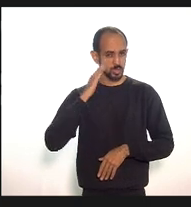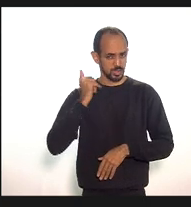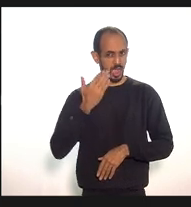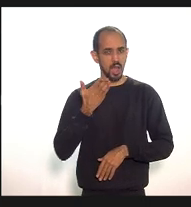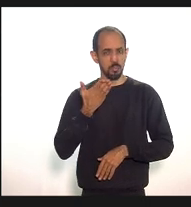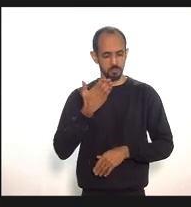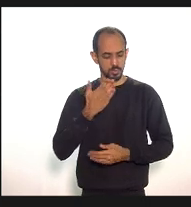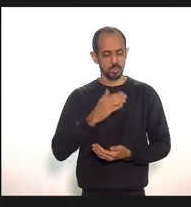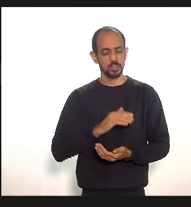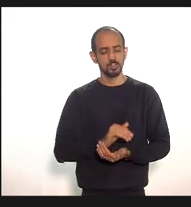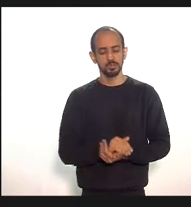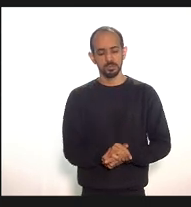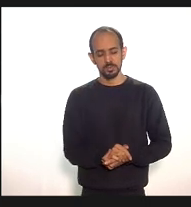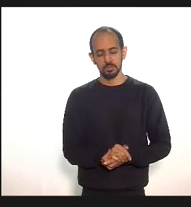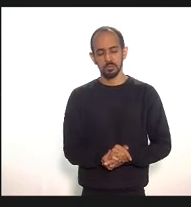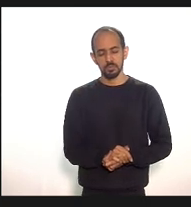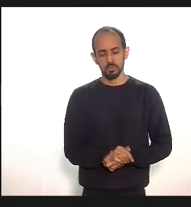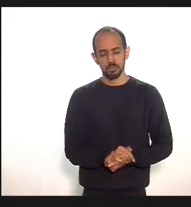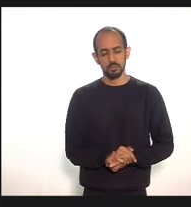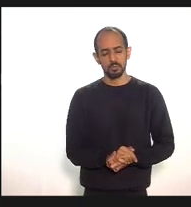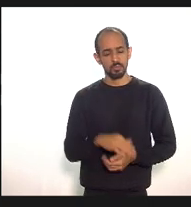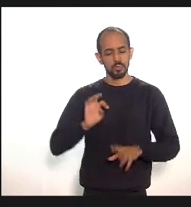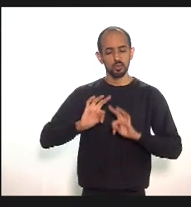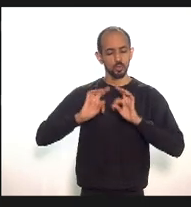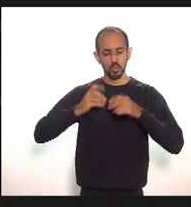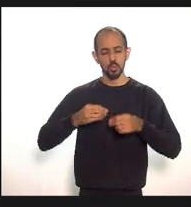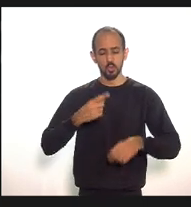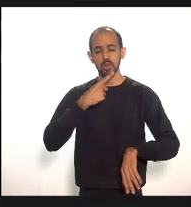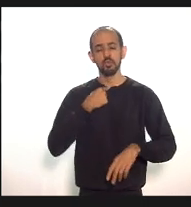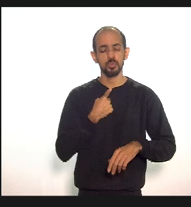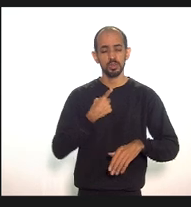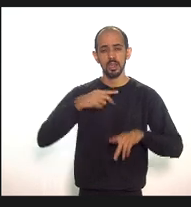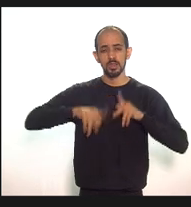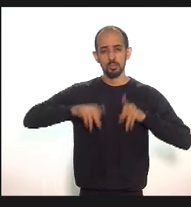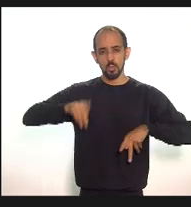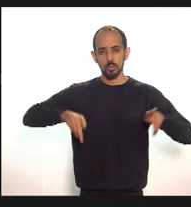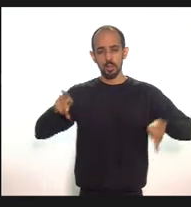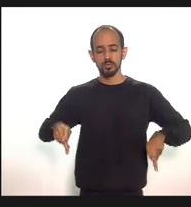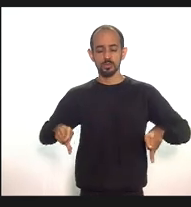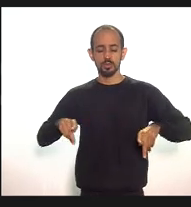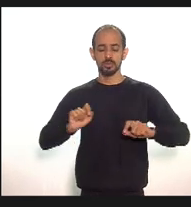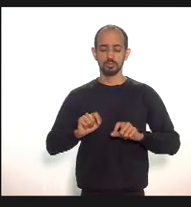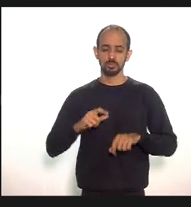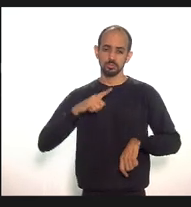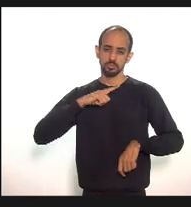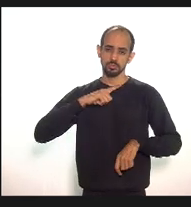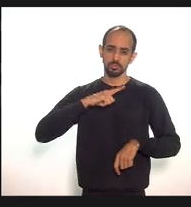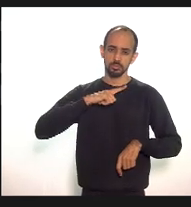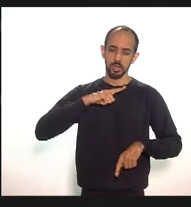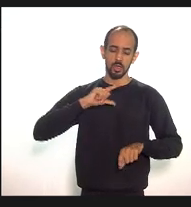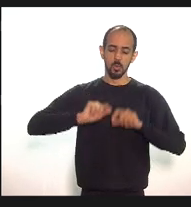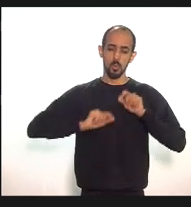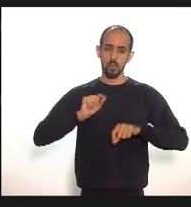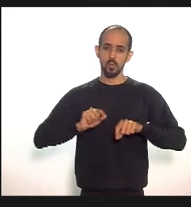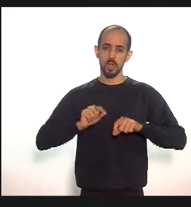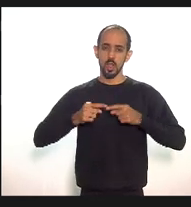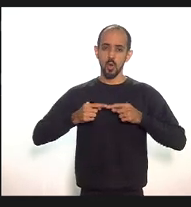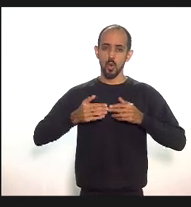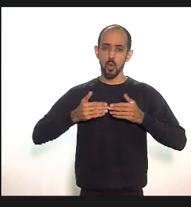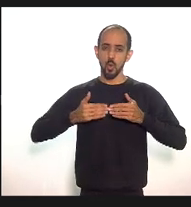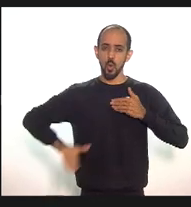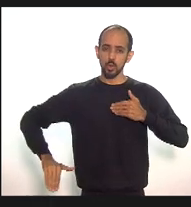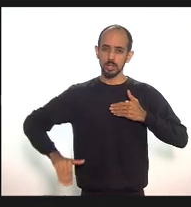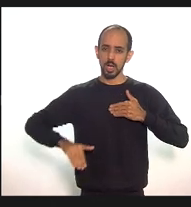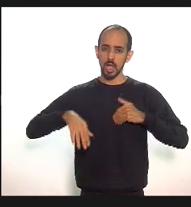conhecimento disso que toda a vontade popular é que era naquele momento contra